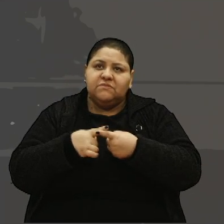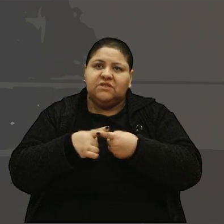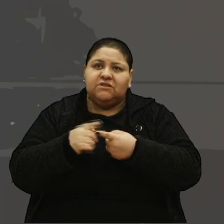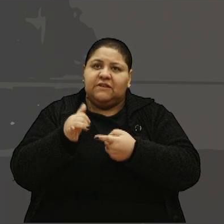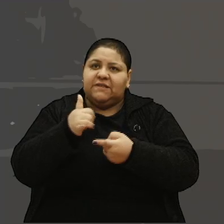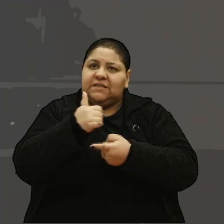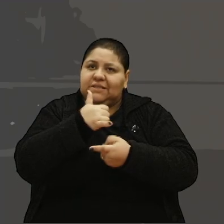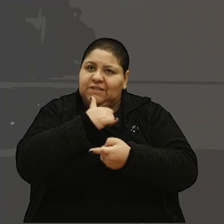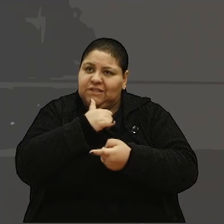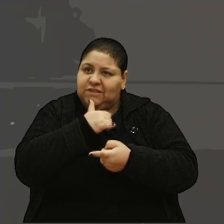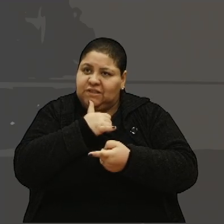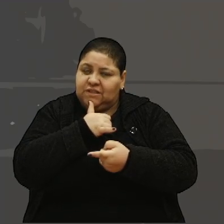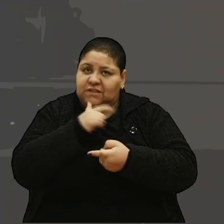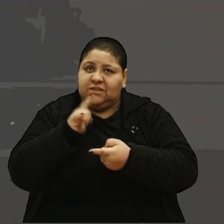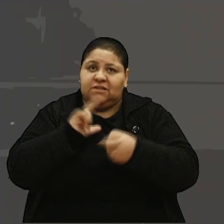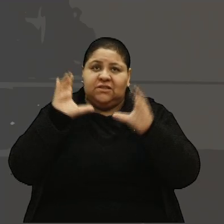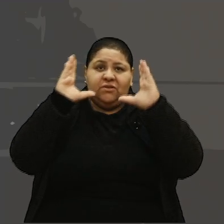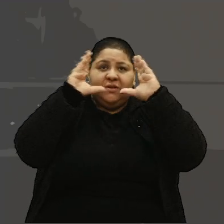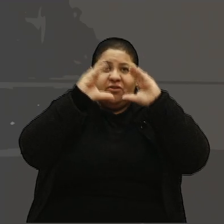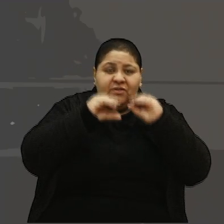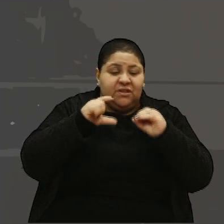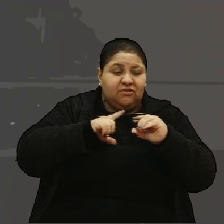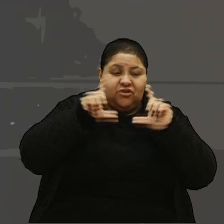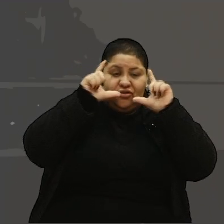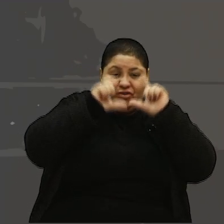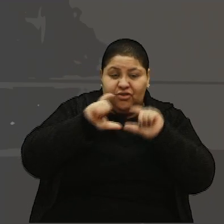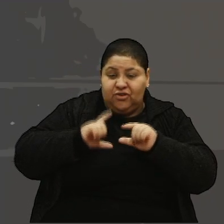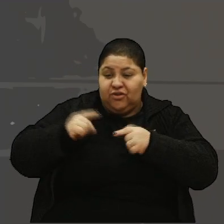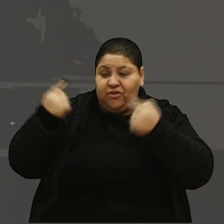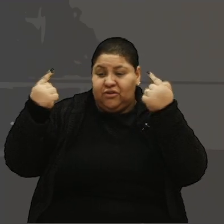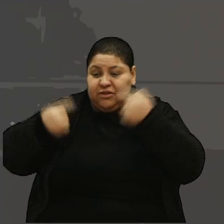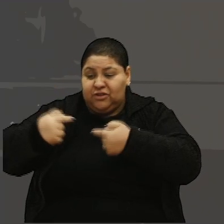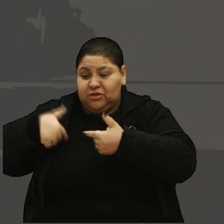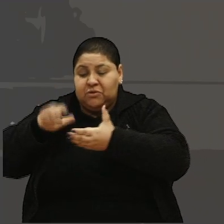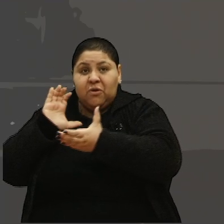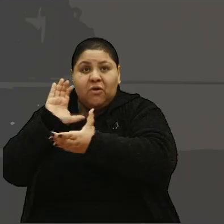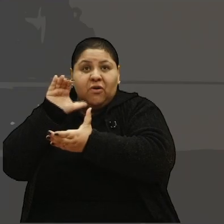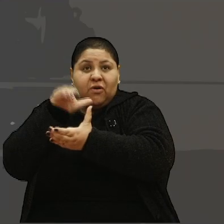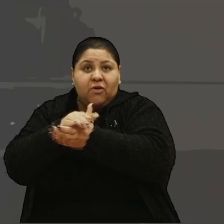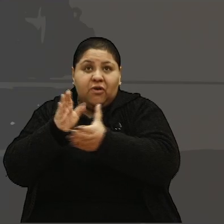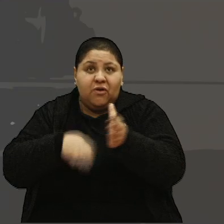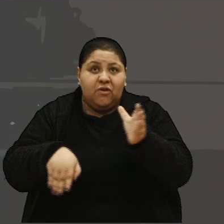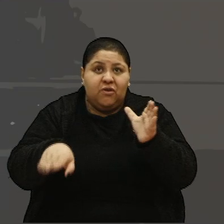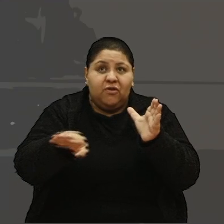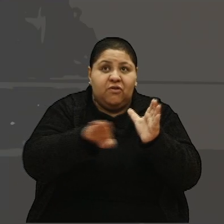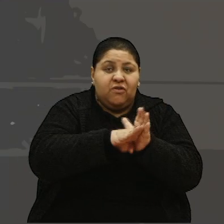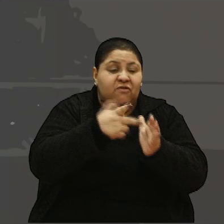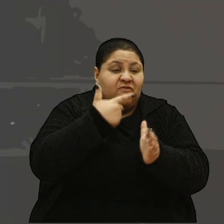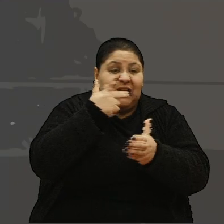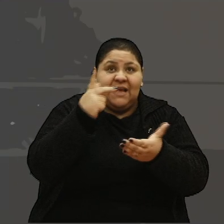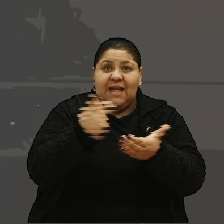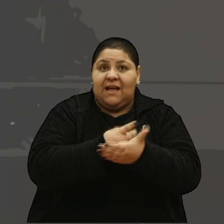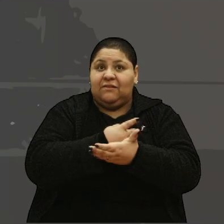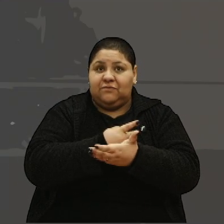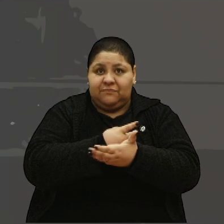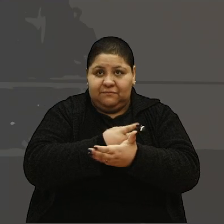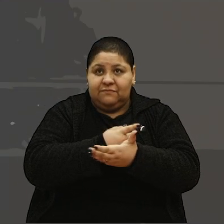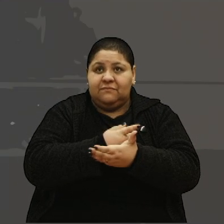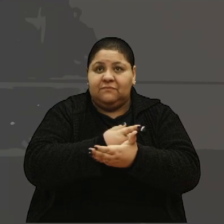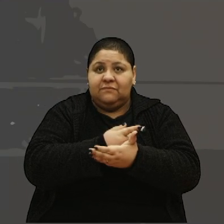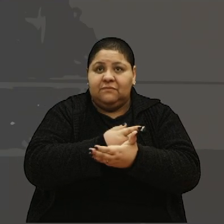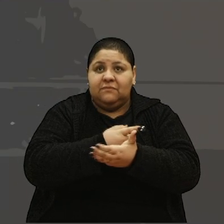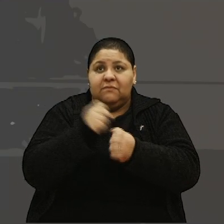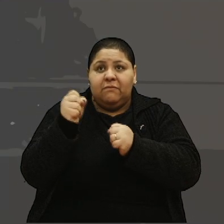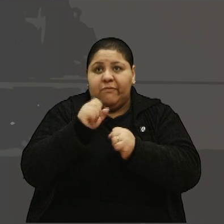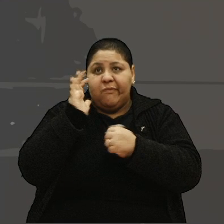abalado, eu vim de uma noite sem dormir, tinha discutido com a minha esposa, cheguei aqui e falei o que não devia. E isso